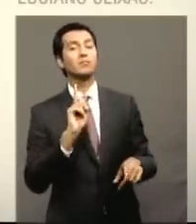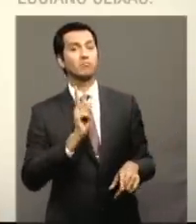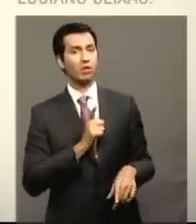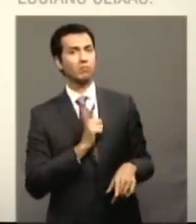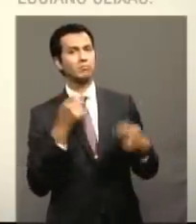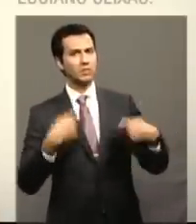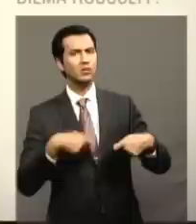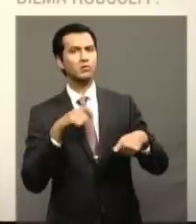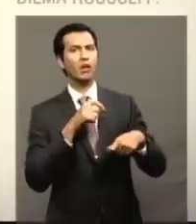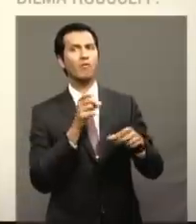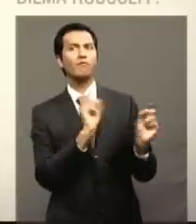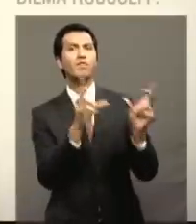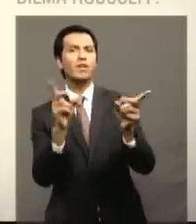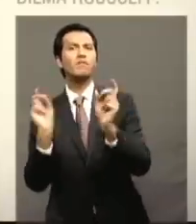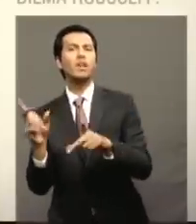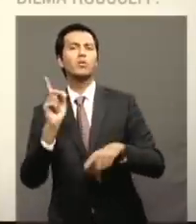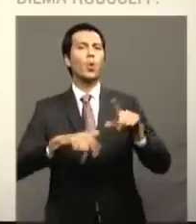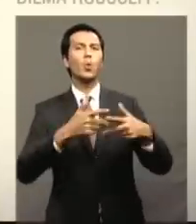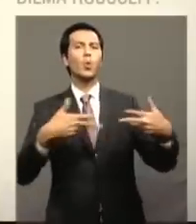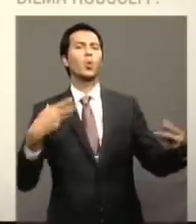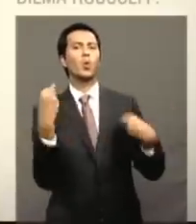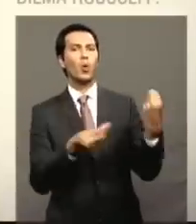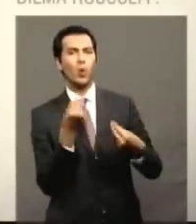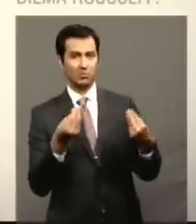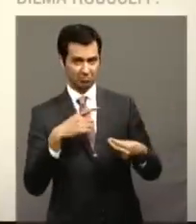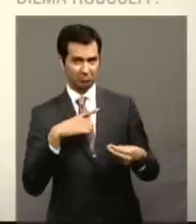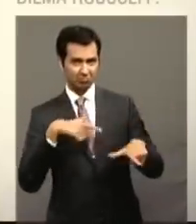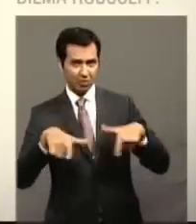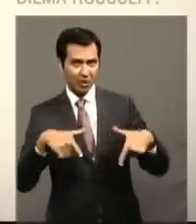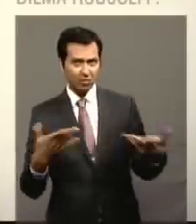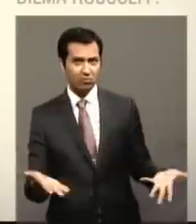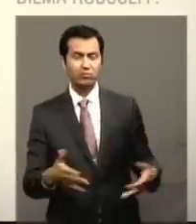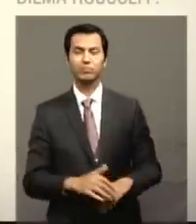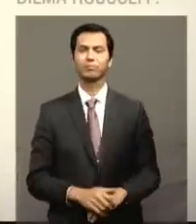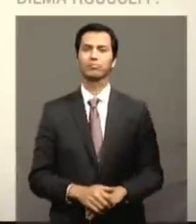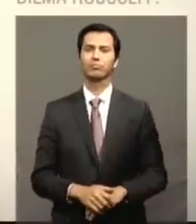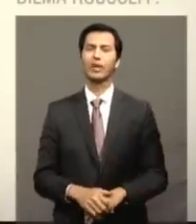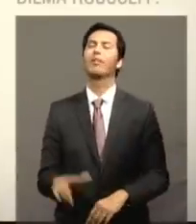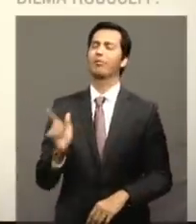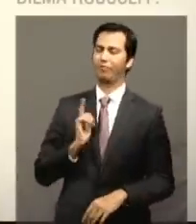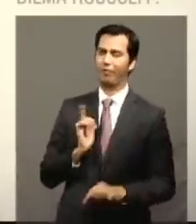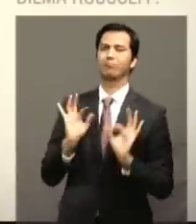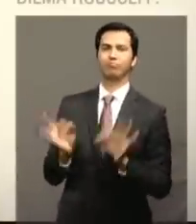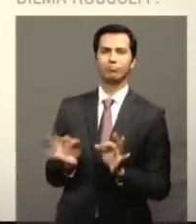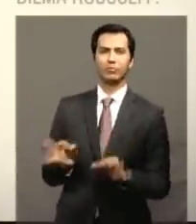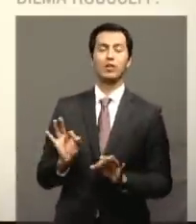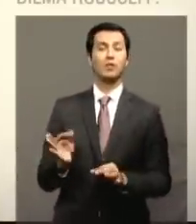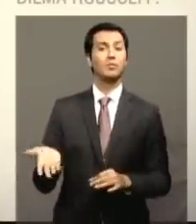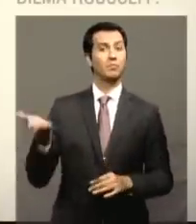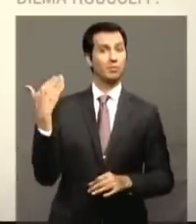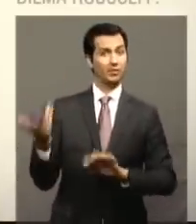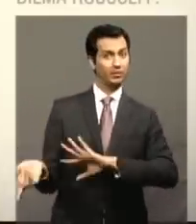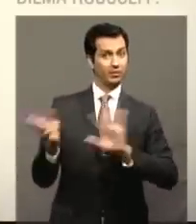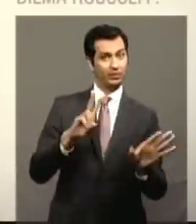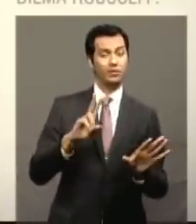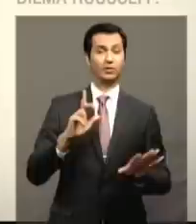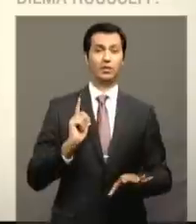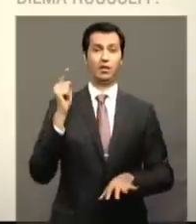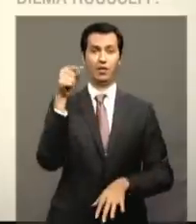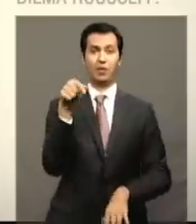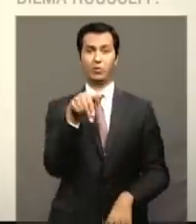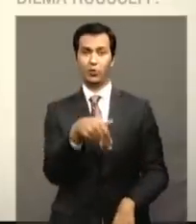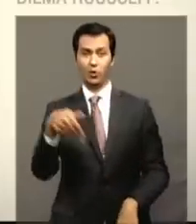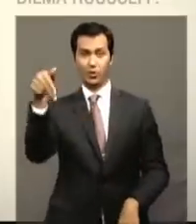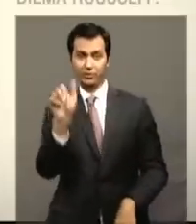ação para isso presidenta Tem sim um bom exemplo já aconteceu no nordeste na semana passada fizemos uma